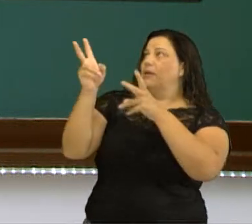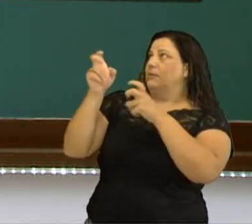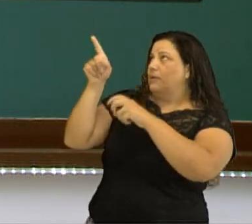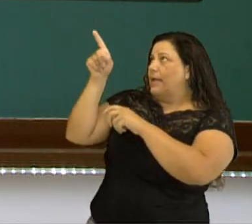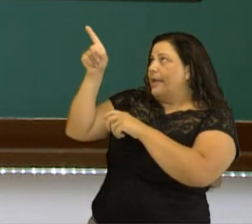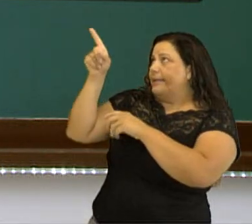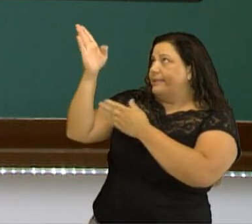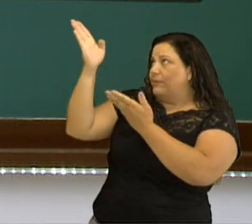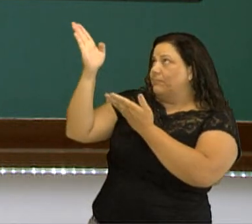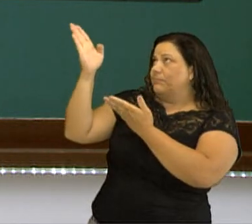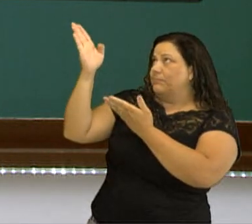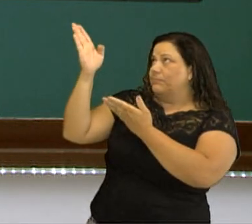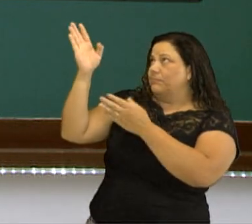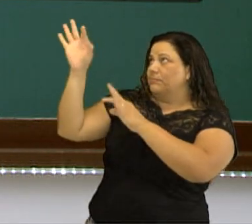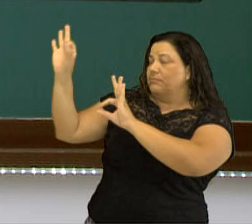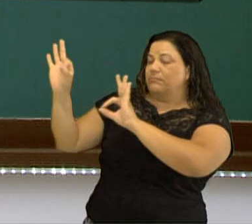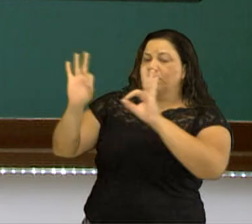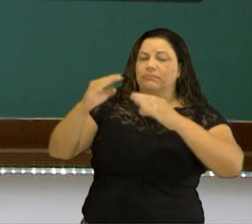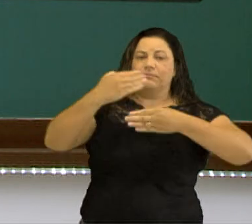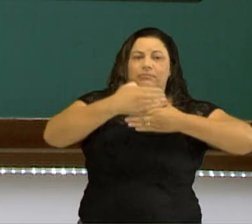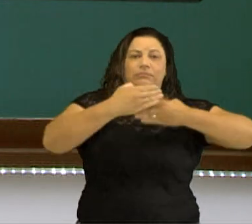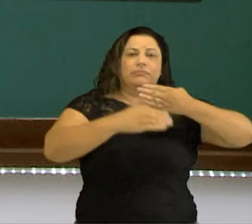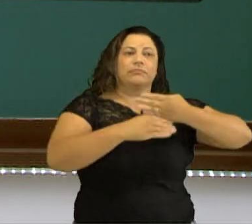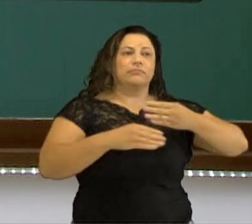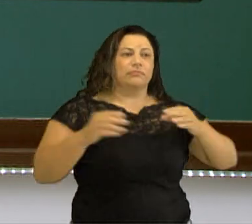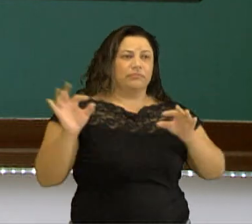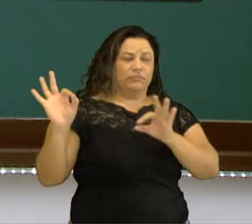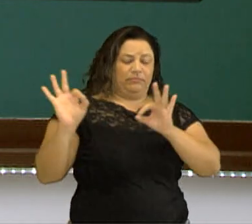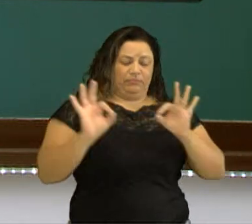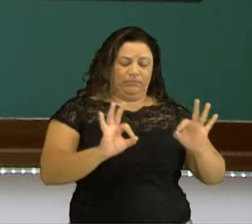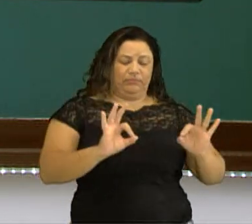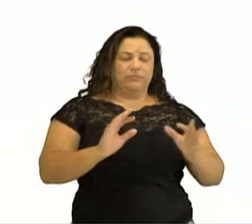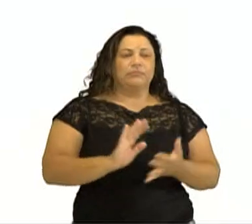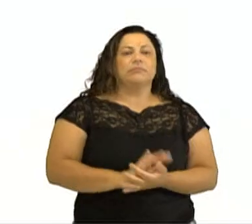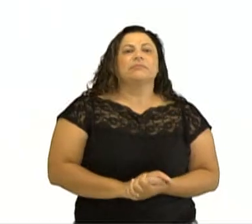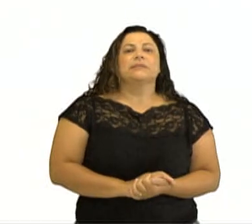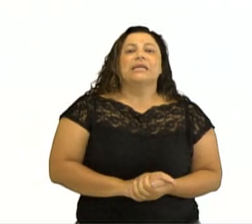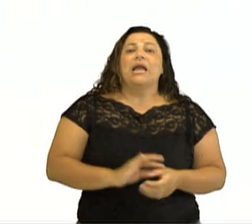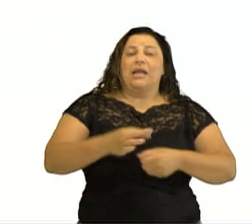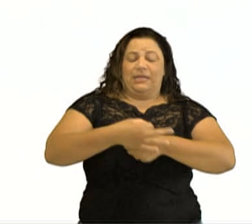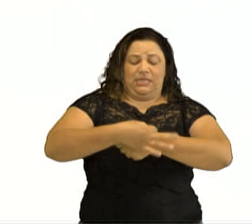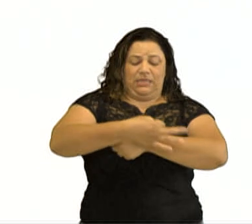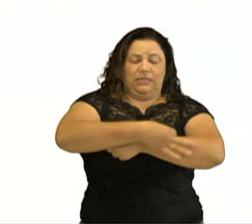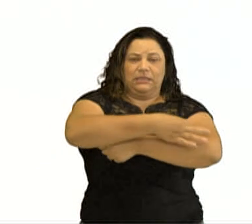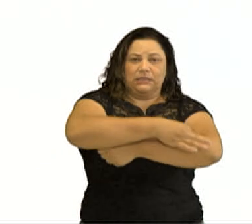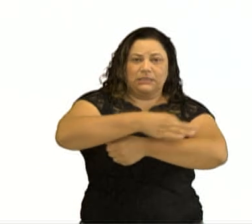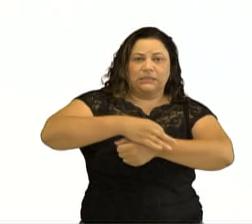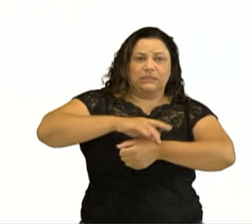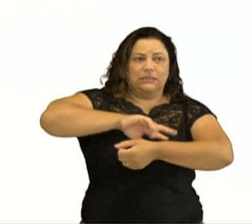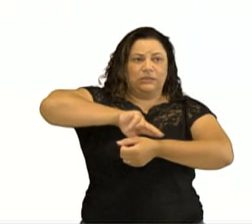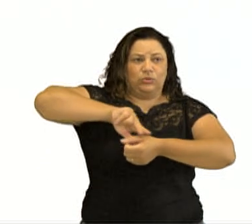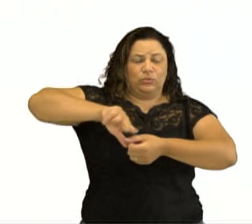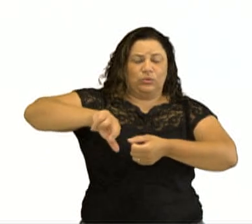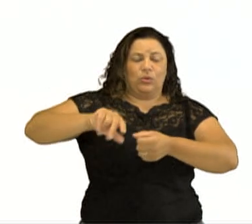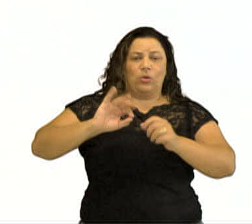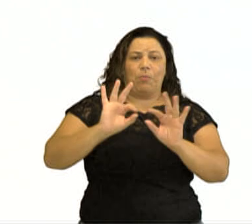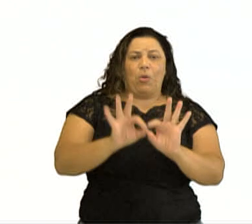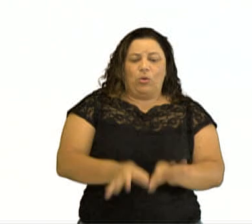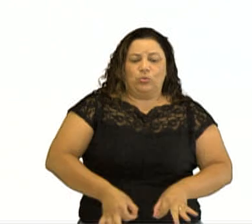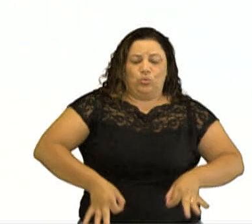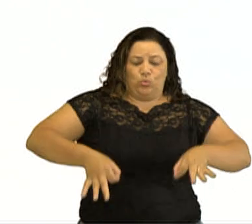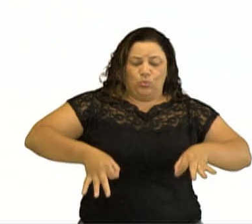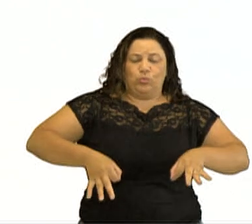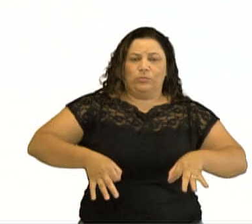HPV pode causar? As lesões, essas feridinhas, elas podem aparecer lá no colo do útero